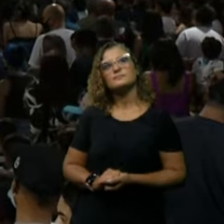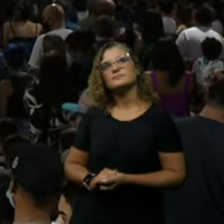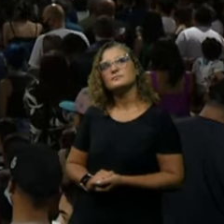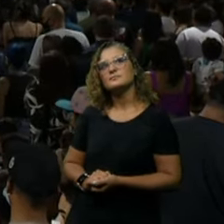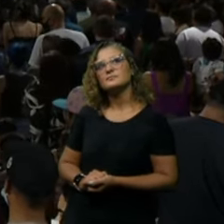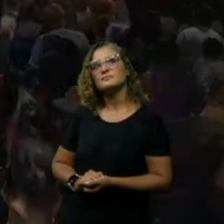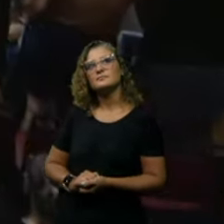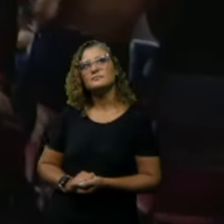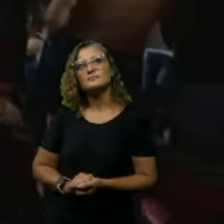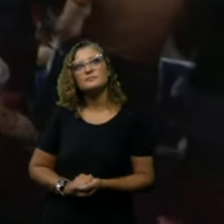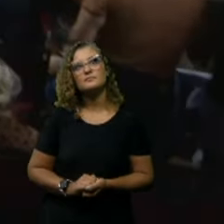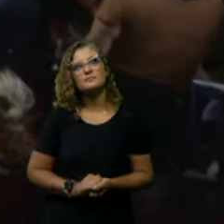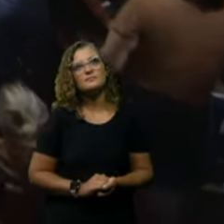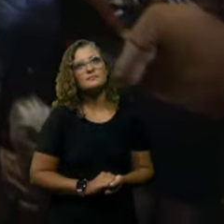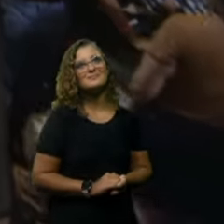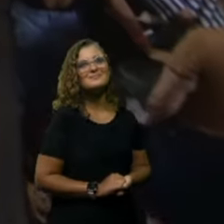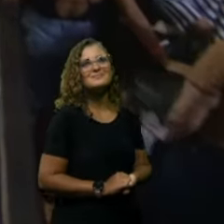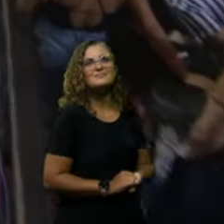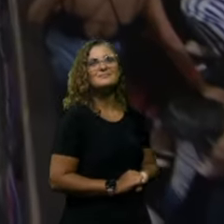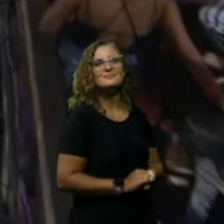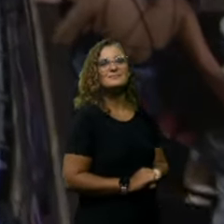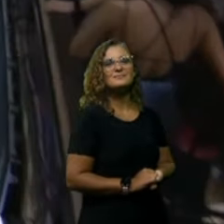E aí